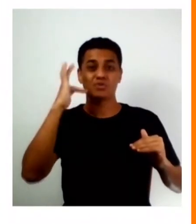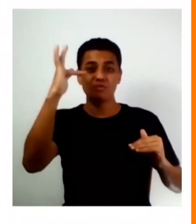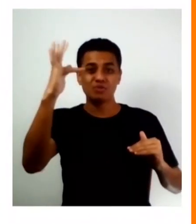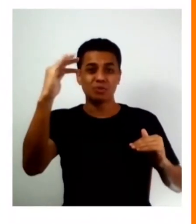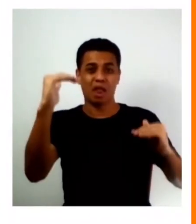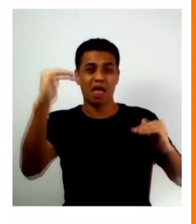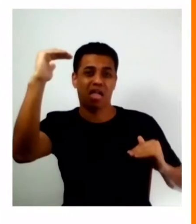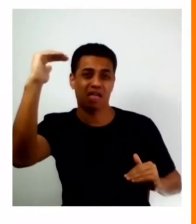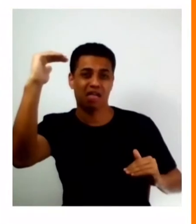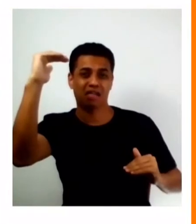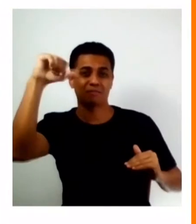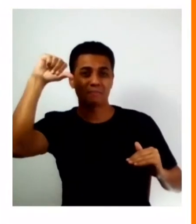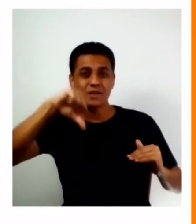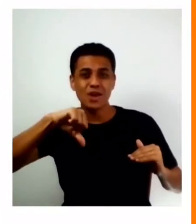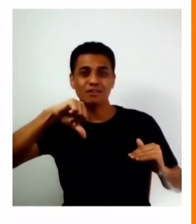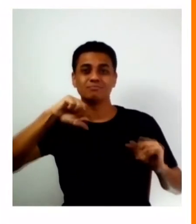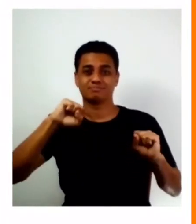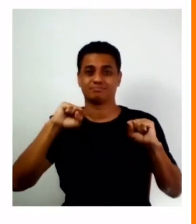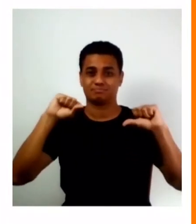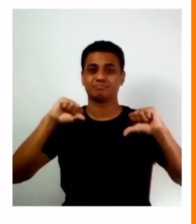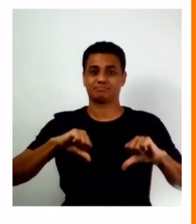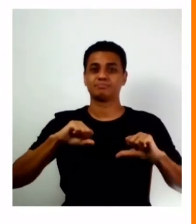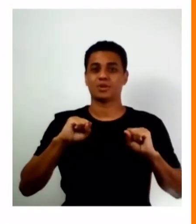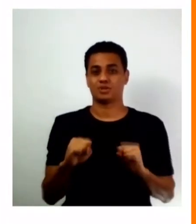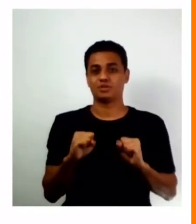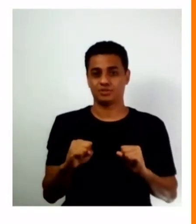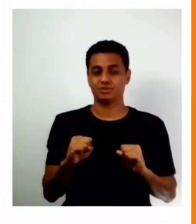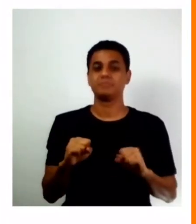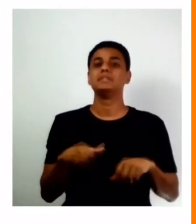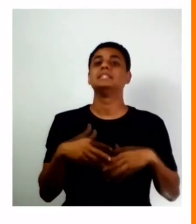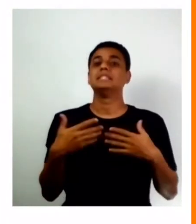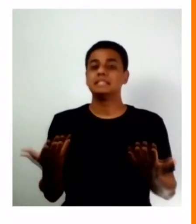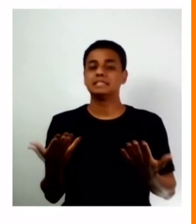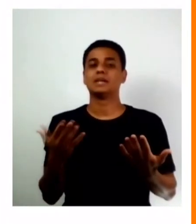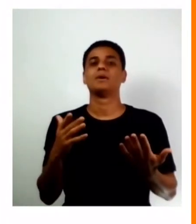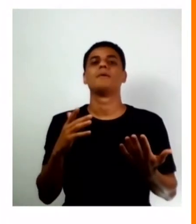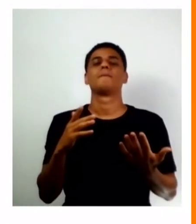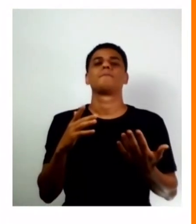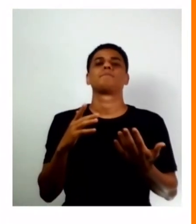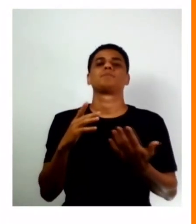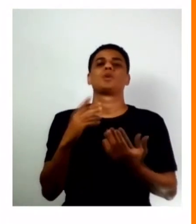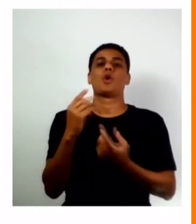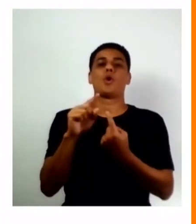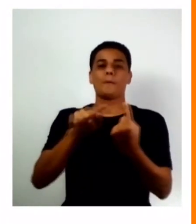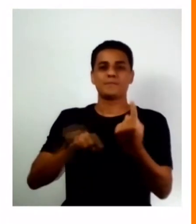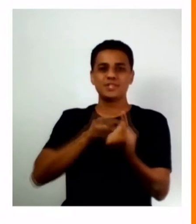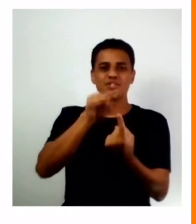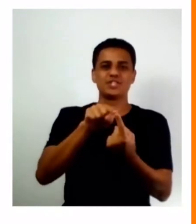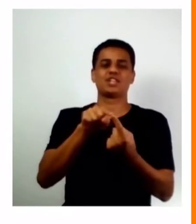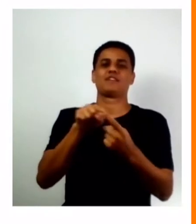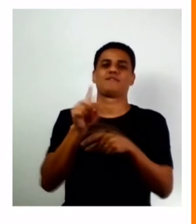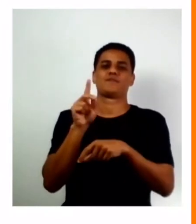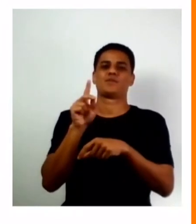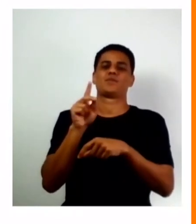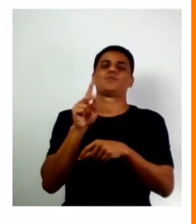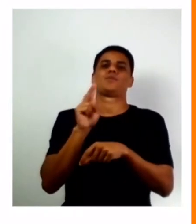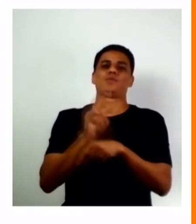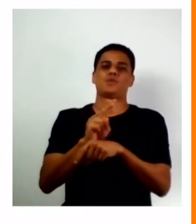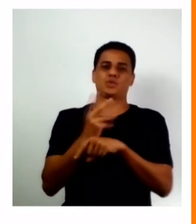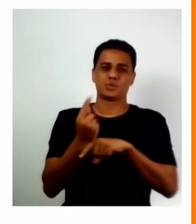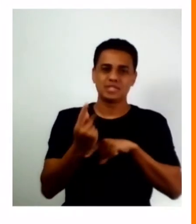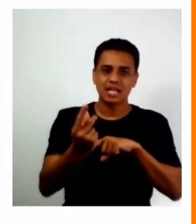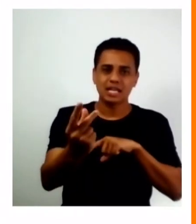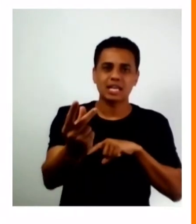objetivos de desenvolvimento sostenível sobre a luta contra desigualdade, contra